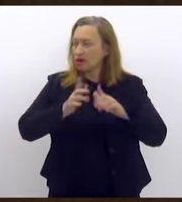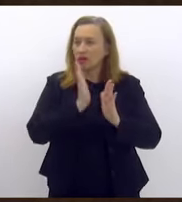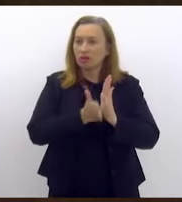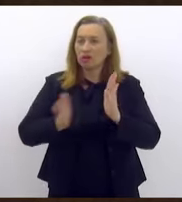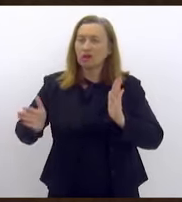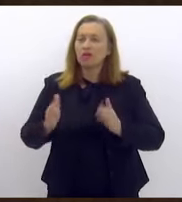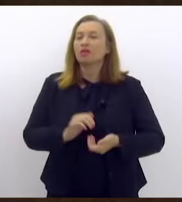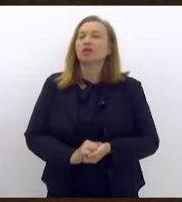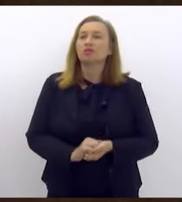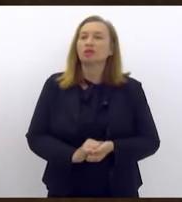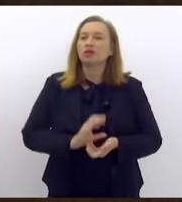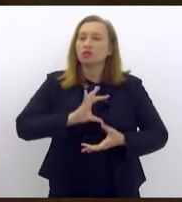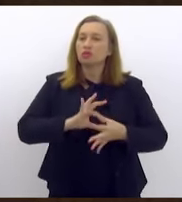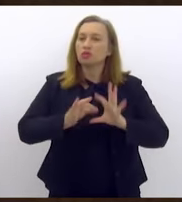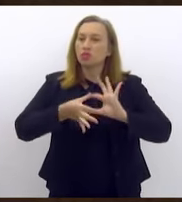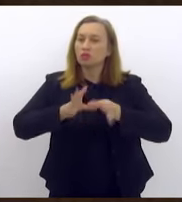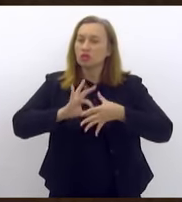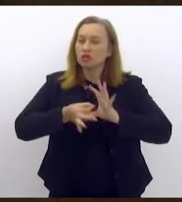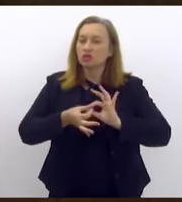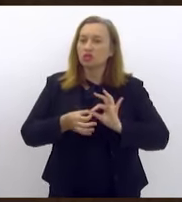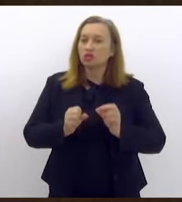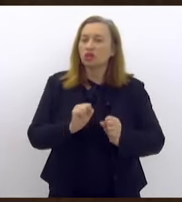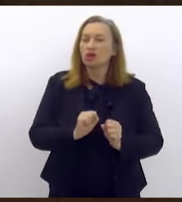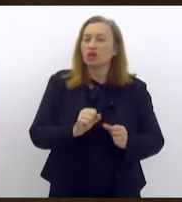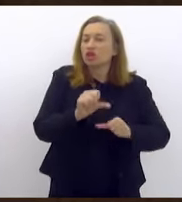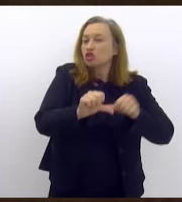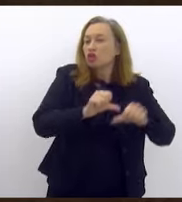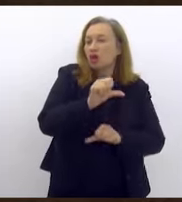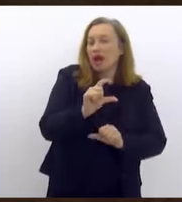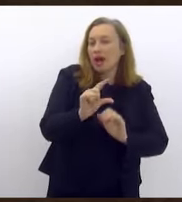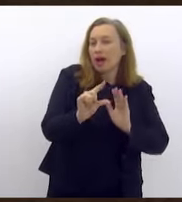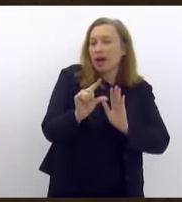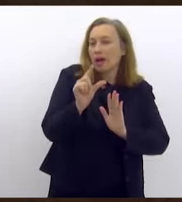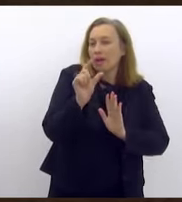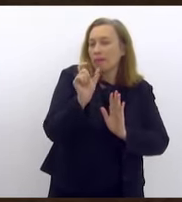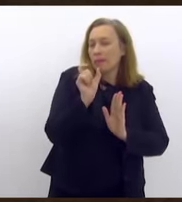pequeno contexto, o poderão ao